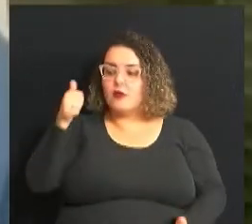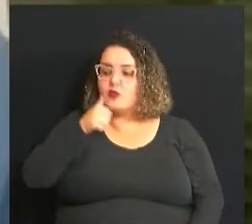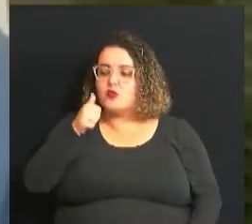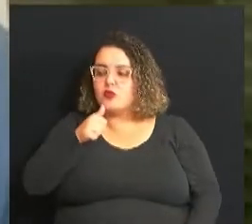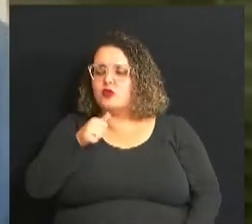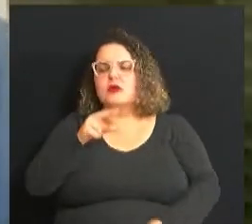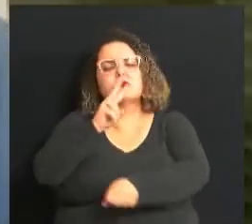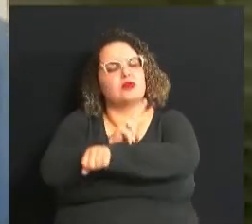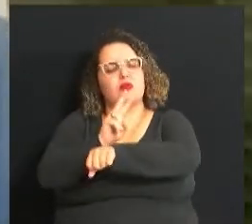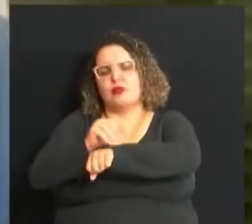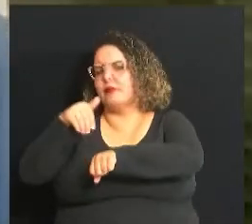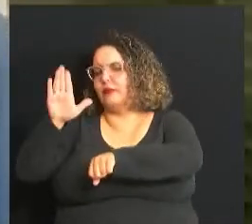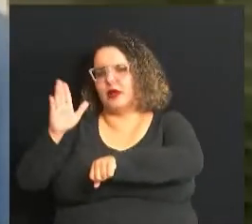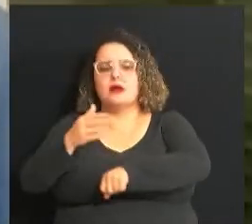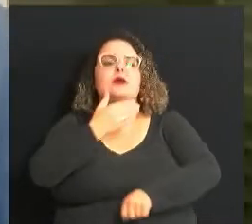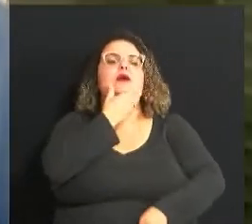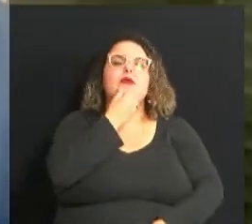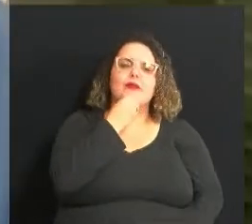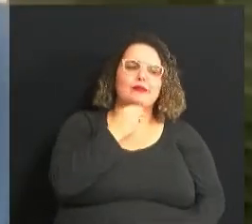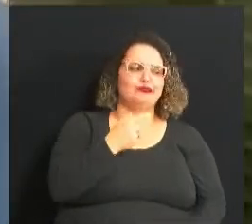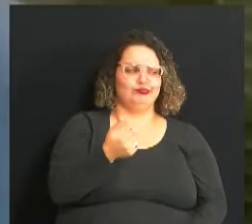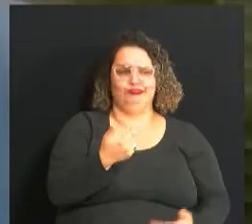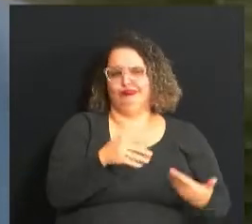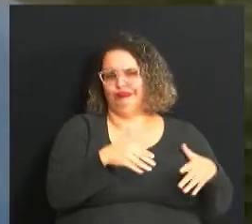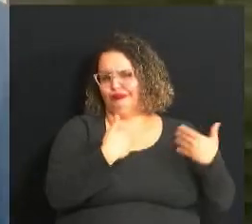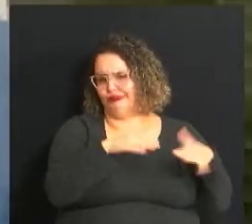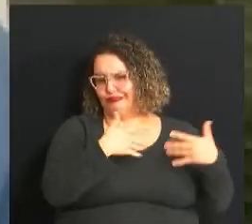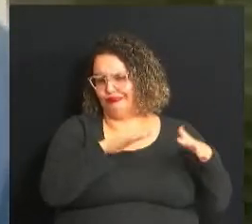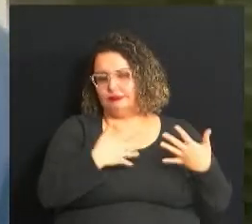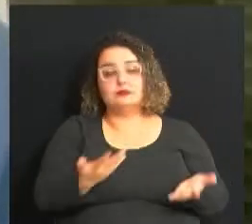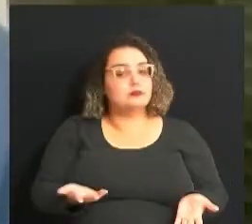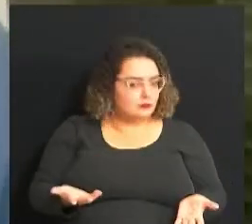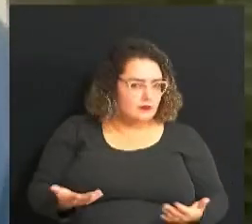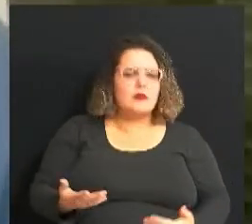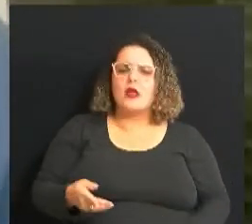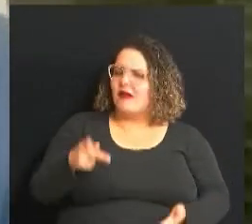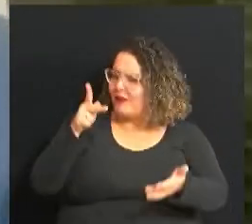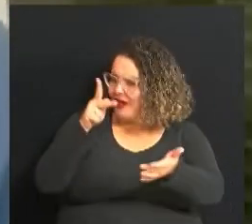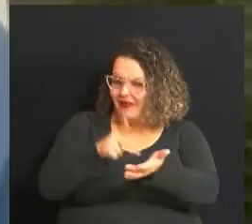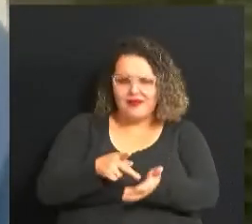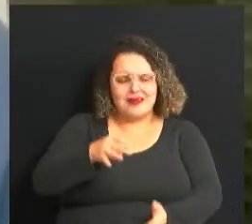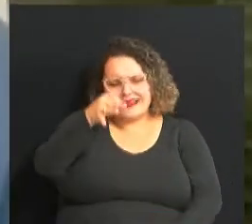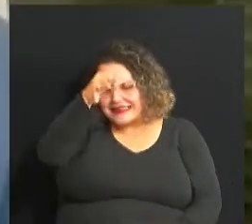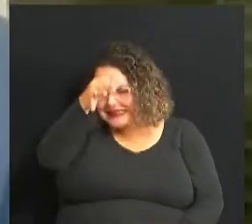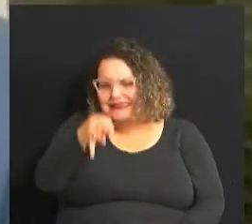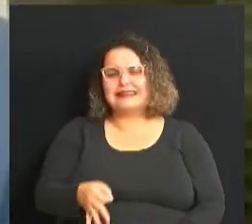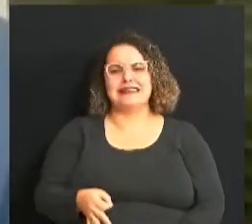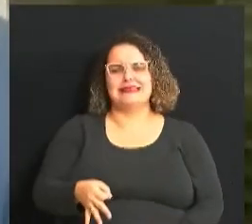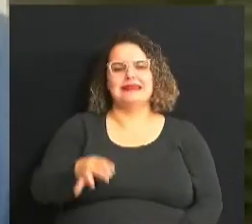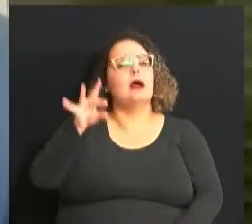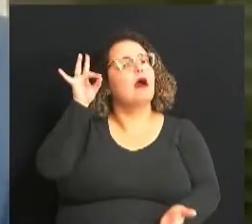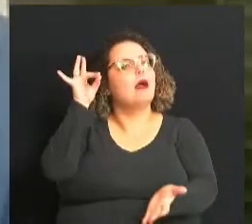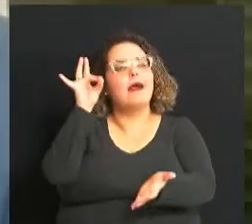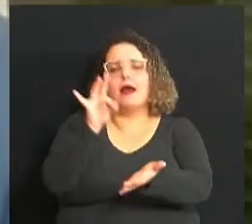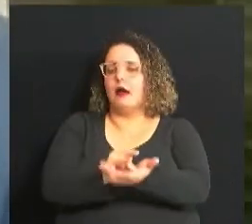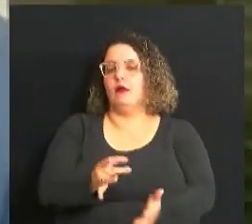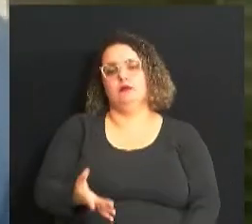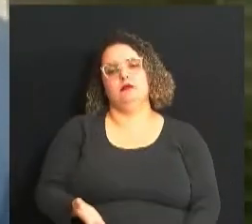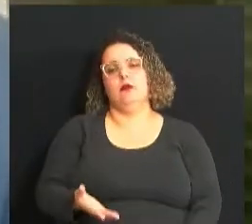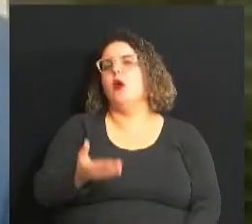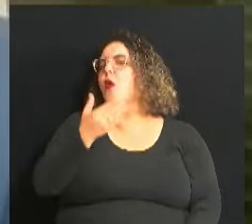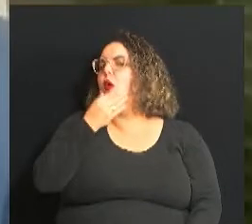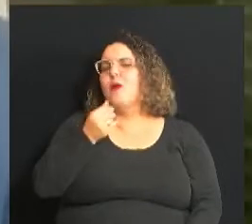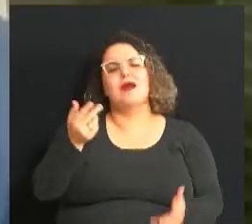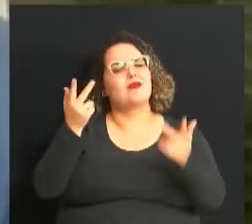isso que você está falando é muito uma verdade que é um fato, né? O homem normalmente ele não